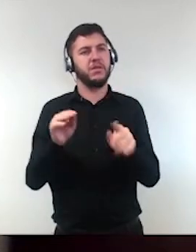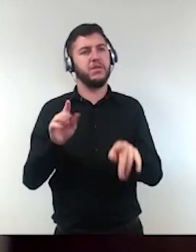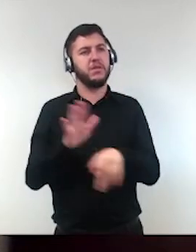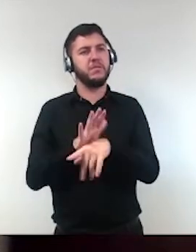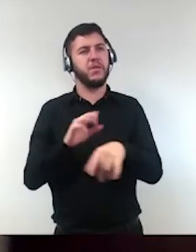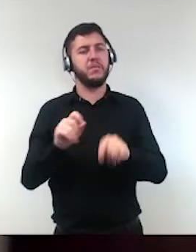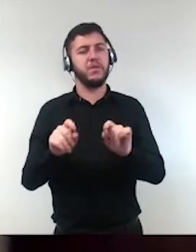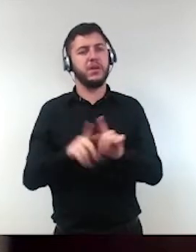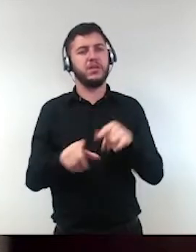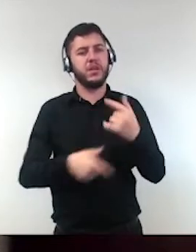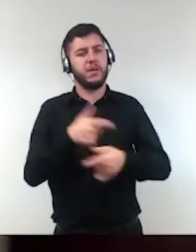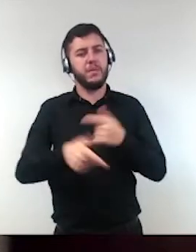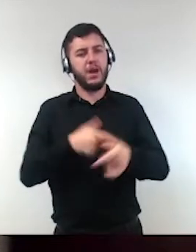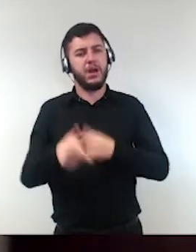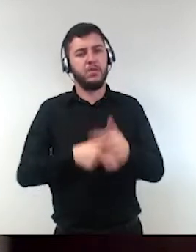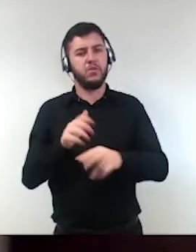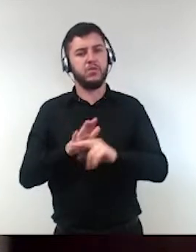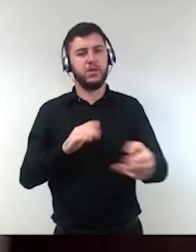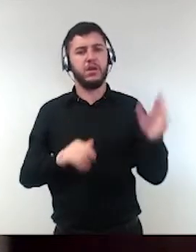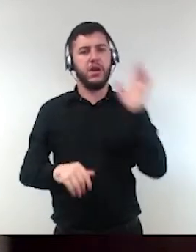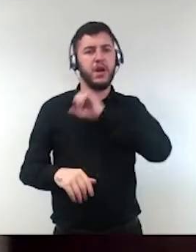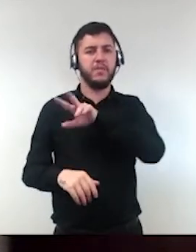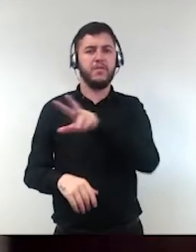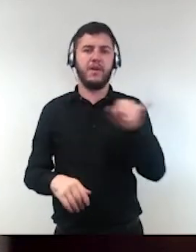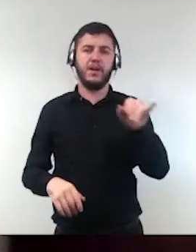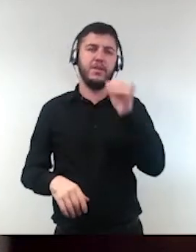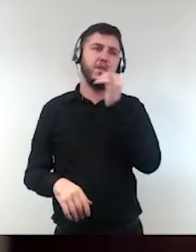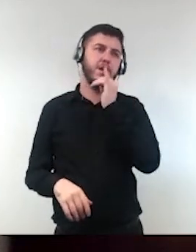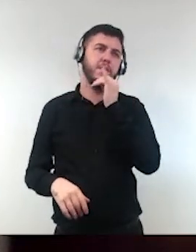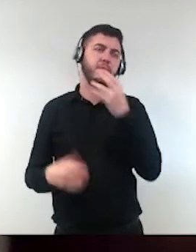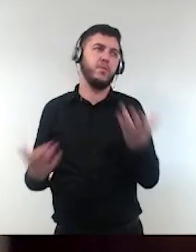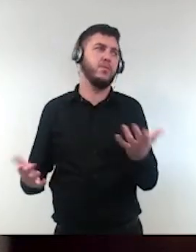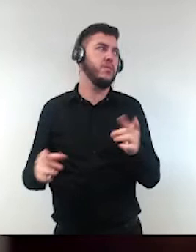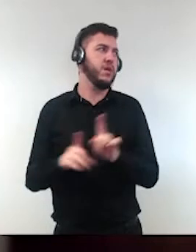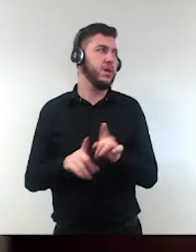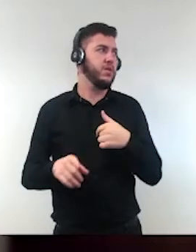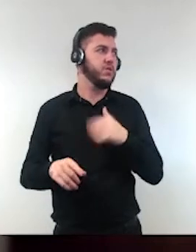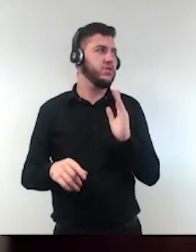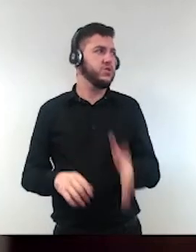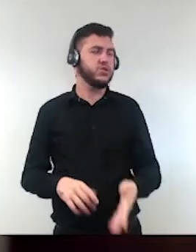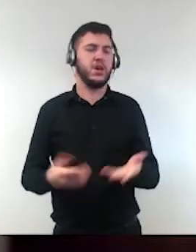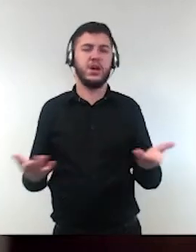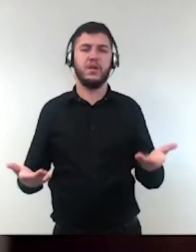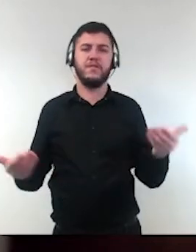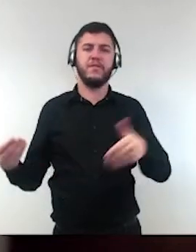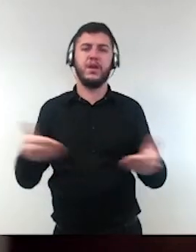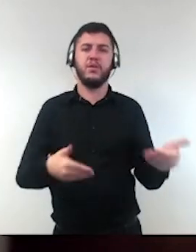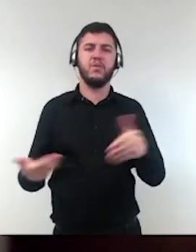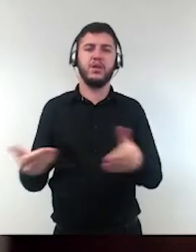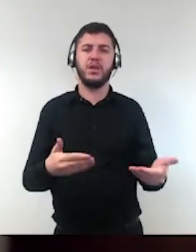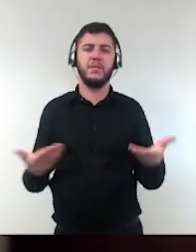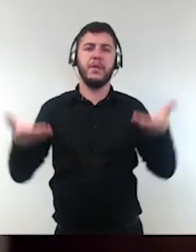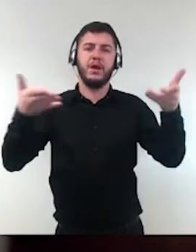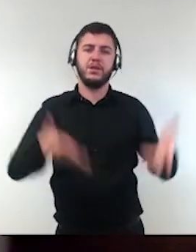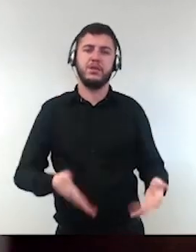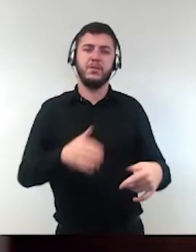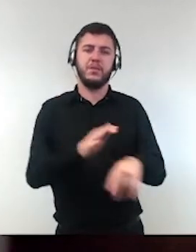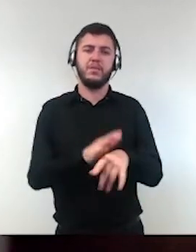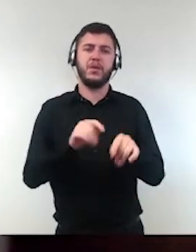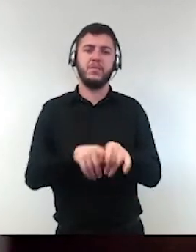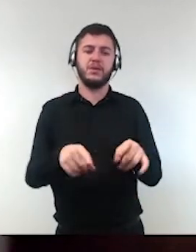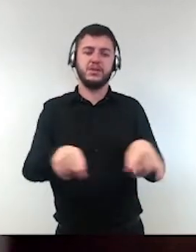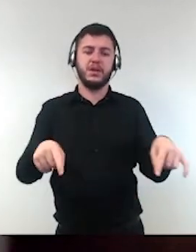rápida da justiça à pandemia, como, por exemplo, eu frequentei uma sala virtual da